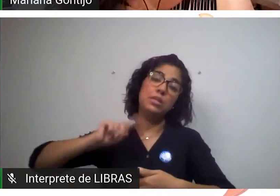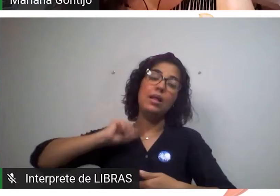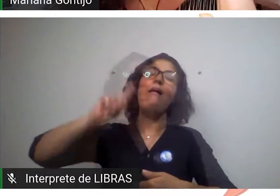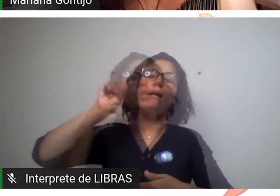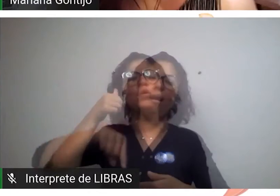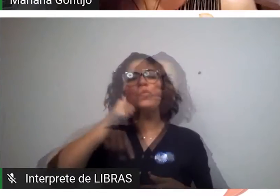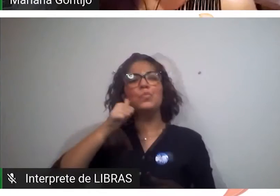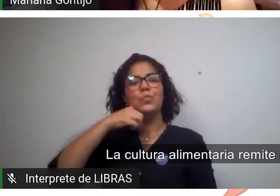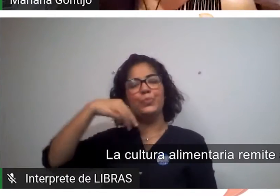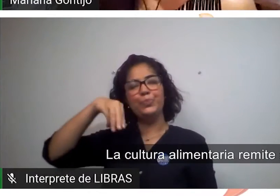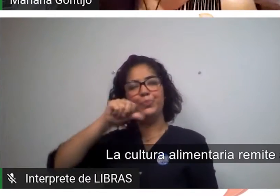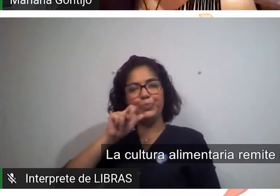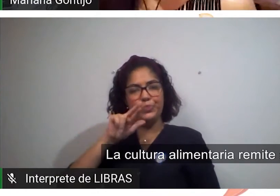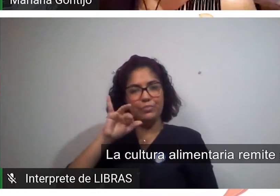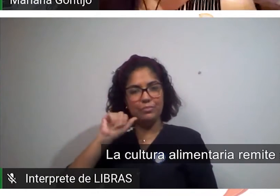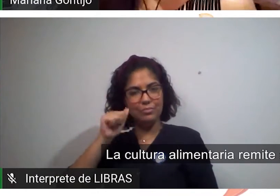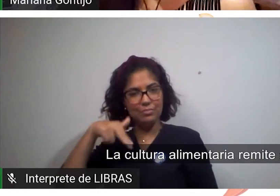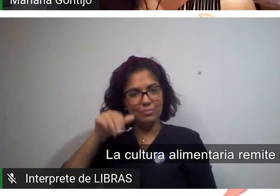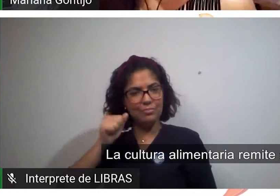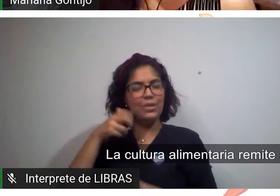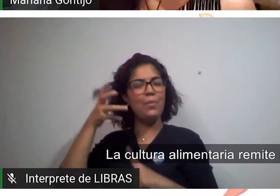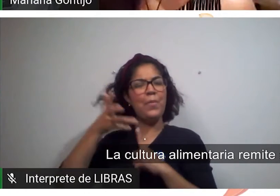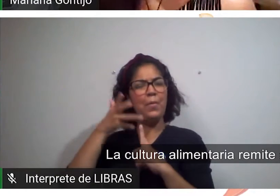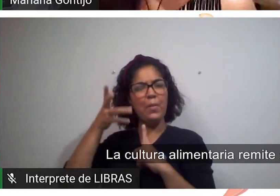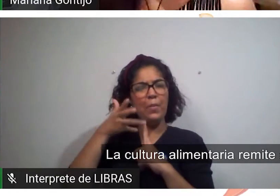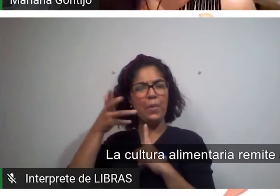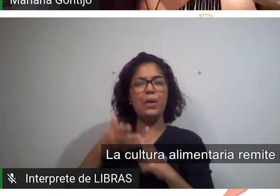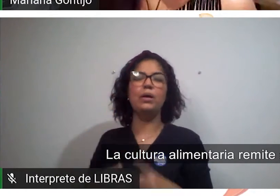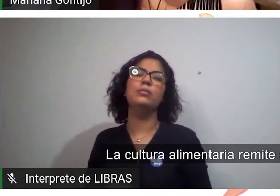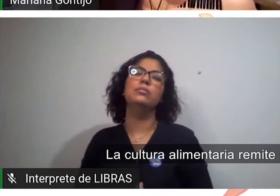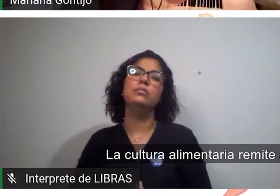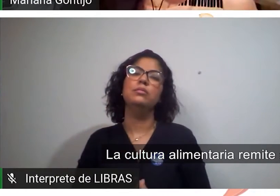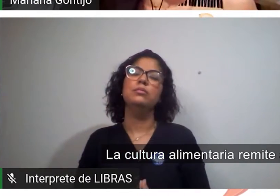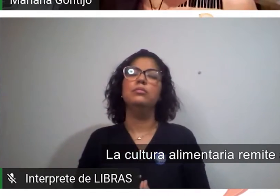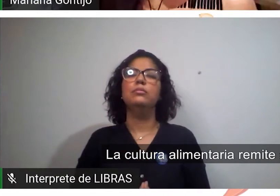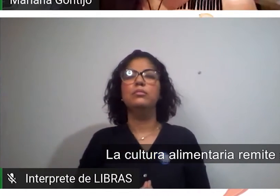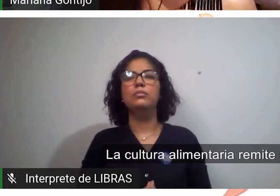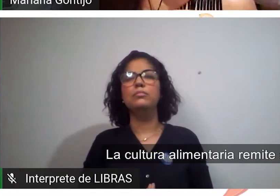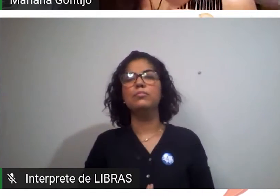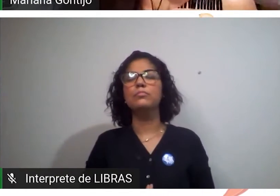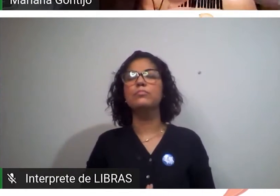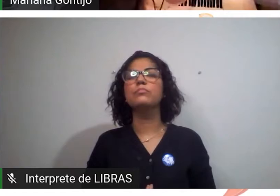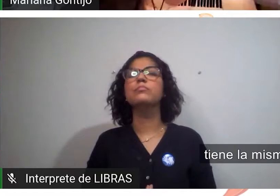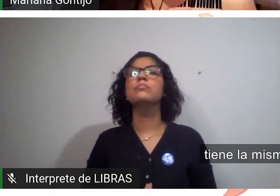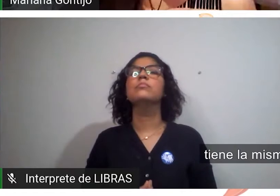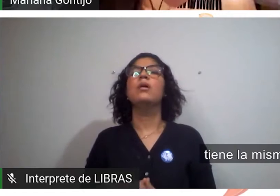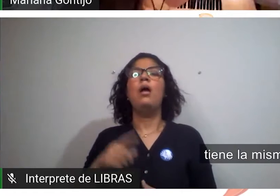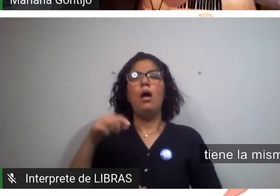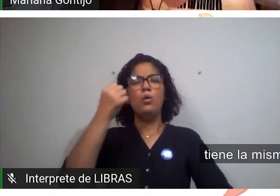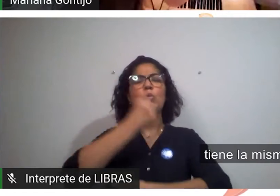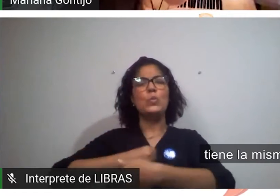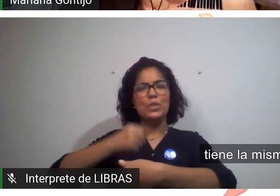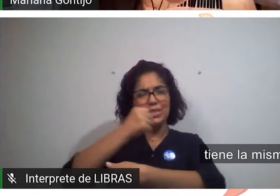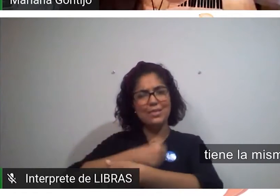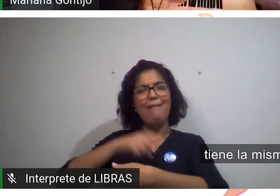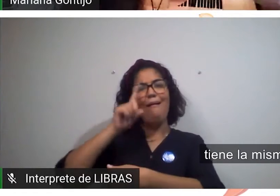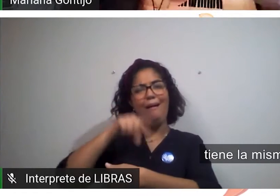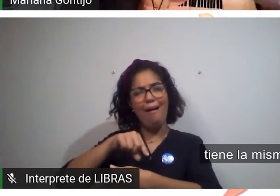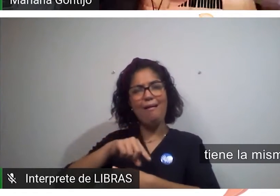dito. Alimentar, ela remete à cultura, que é um substantivo feminino, tem a